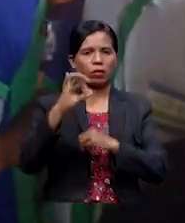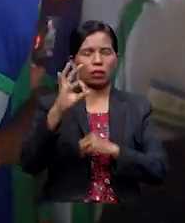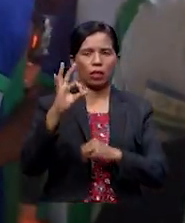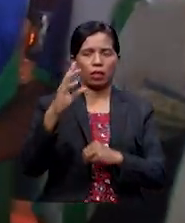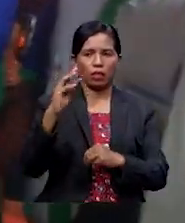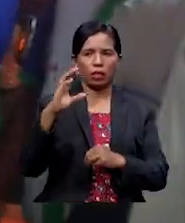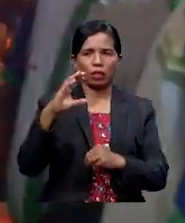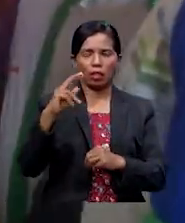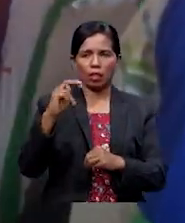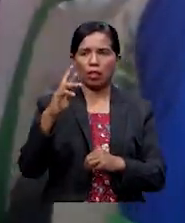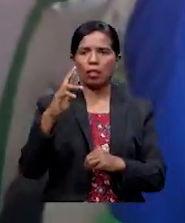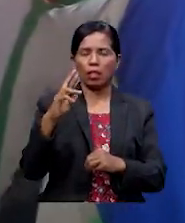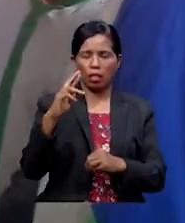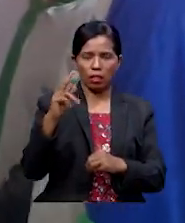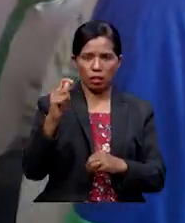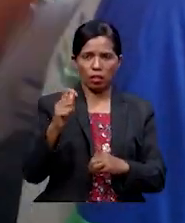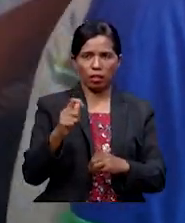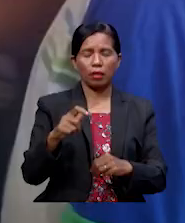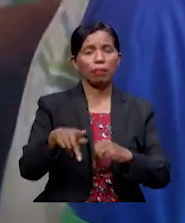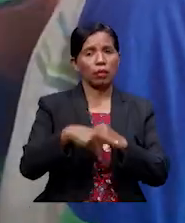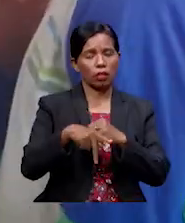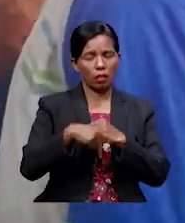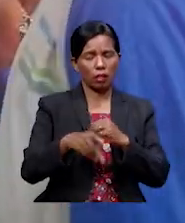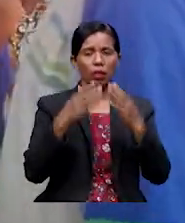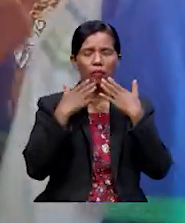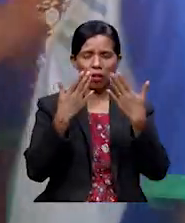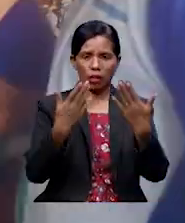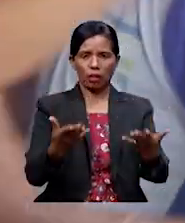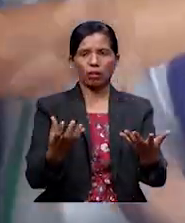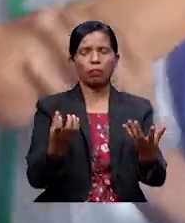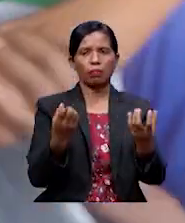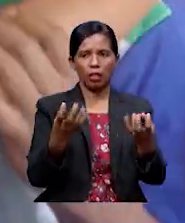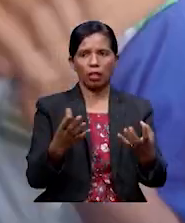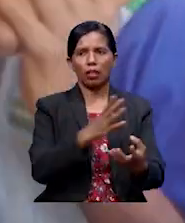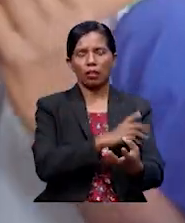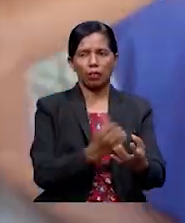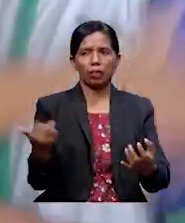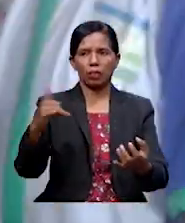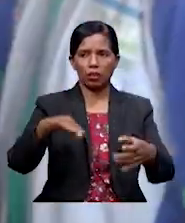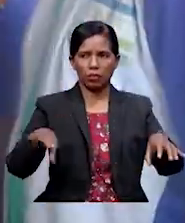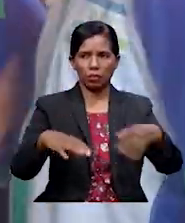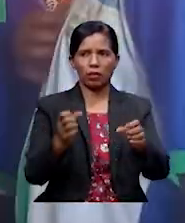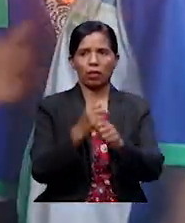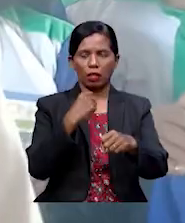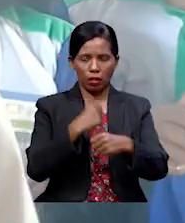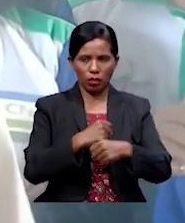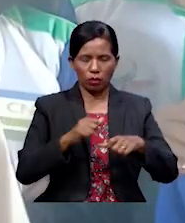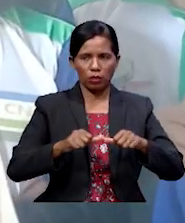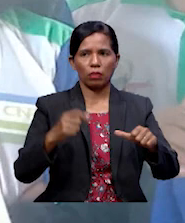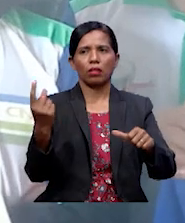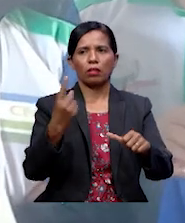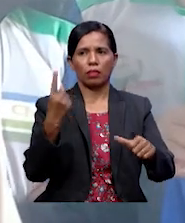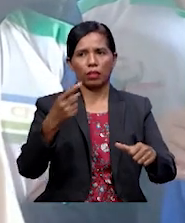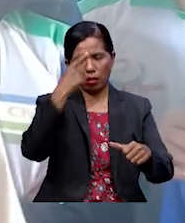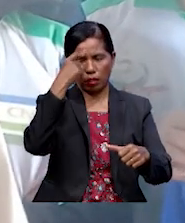CNRT, hatu na fatin agradece basira hutu tamba esforsu serna be maka gor lahela. Esforsu na fatin ba